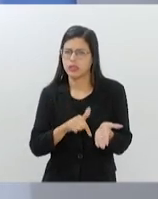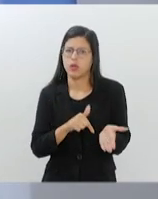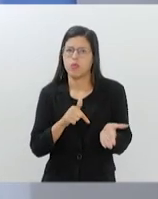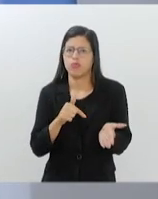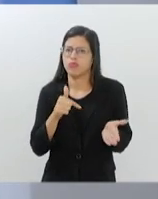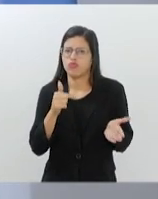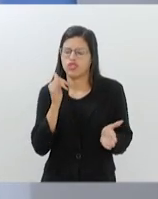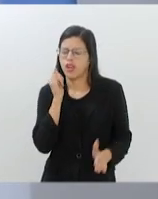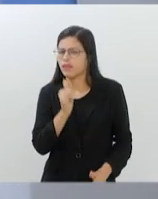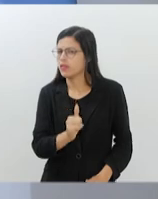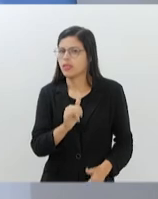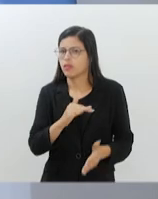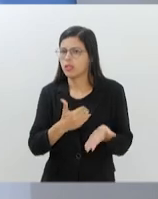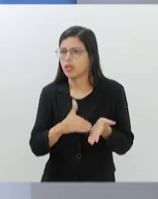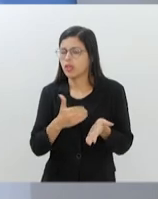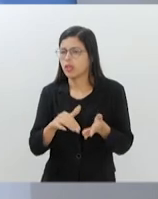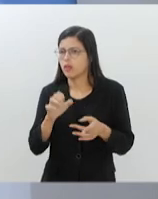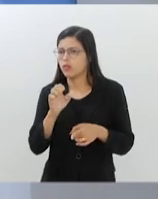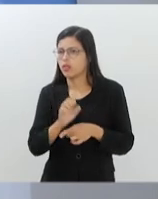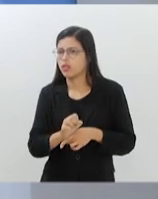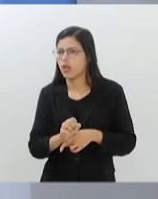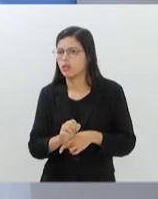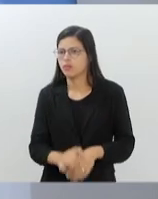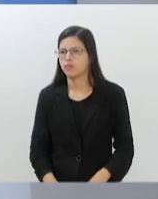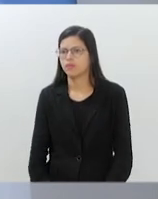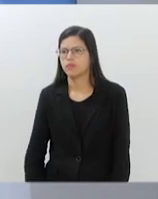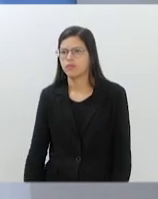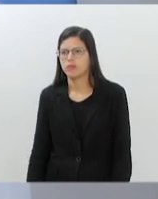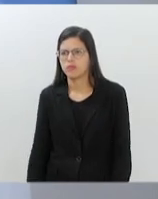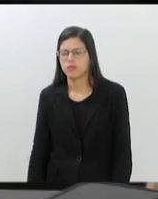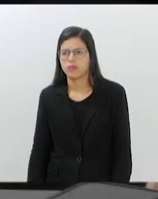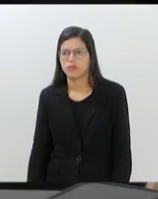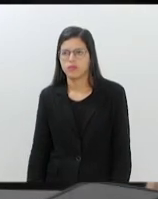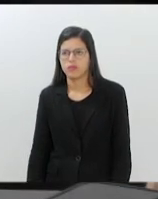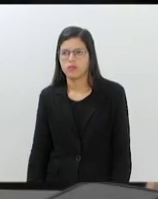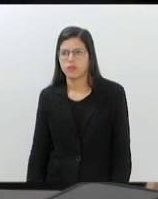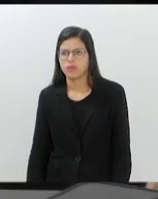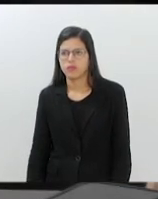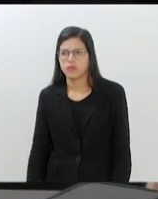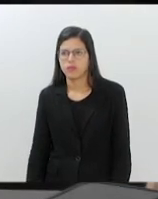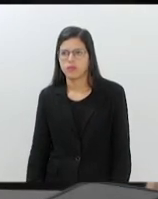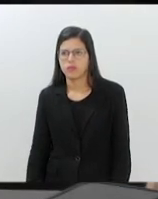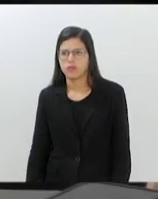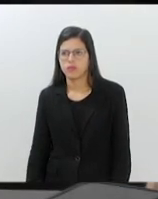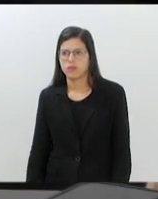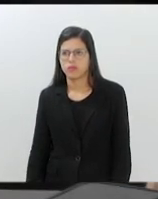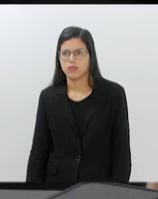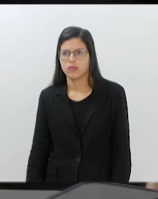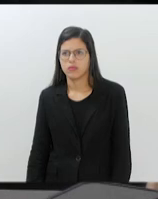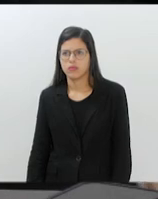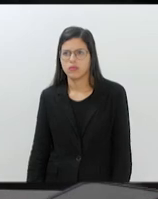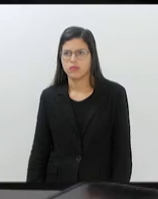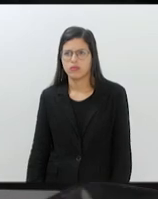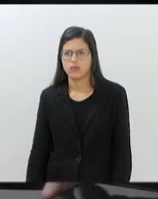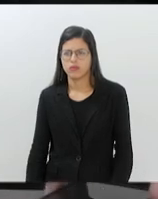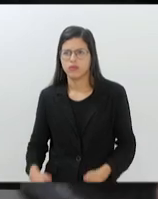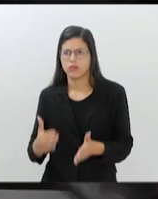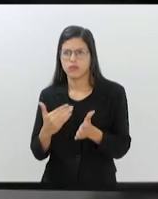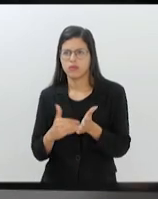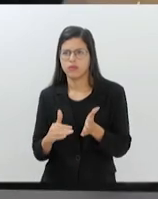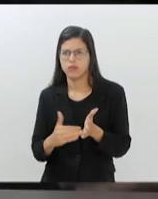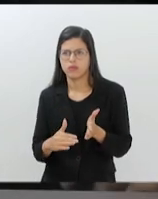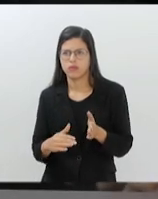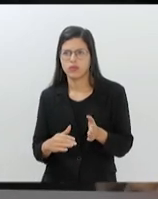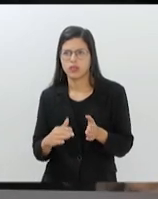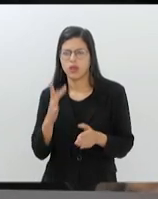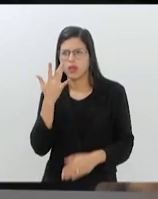estado que foram lá curtir o Carnaval secretários eu acho que a maioria